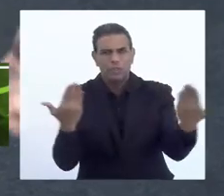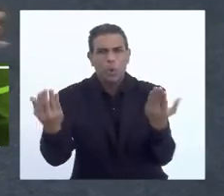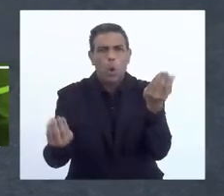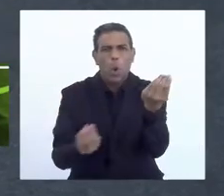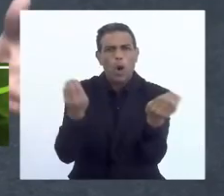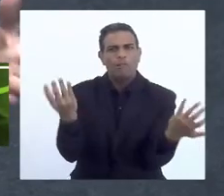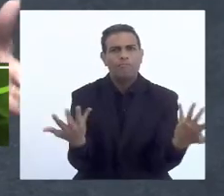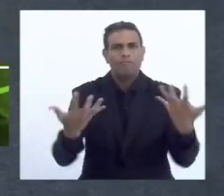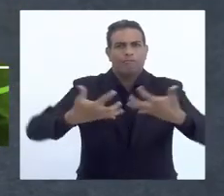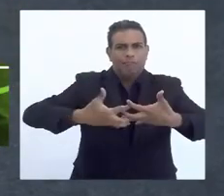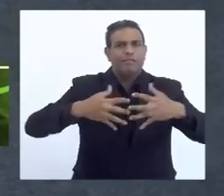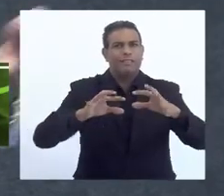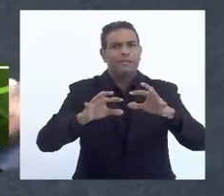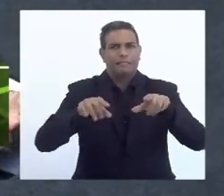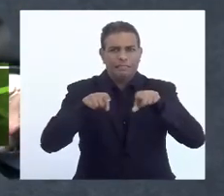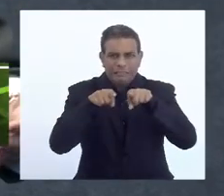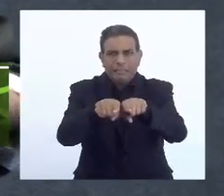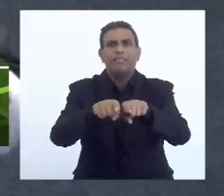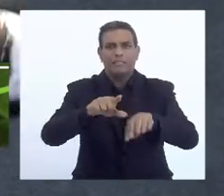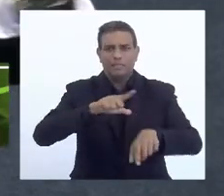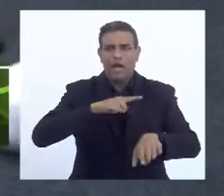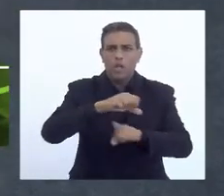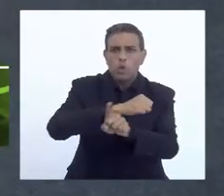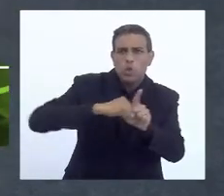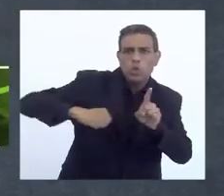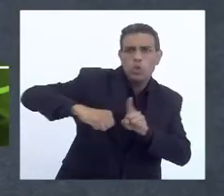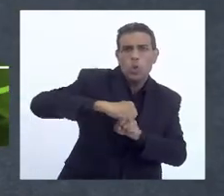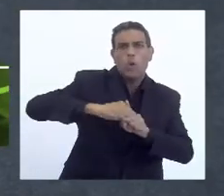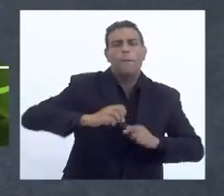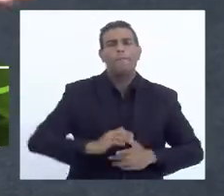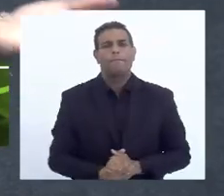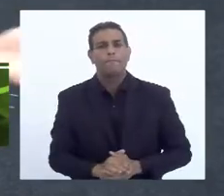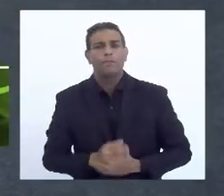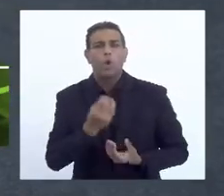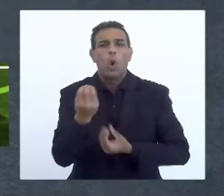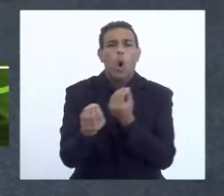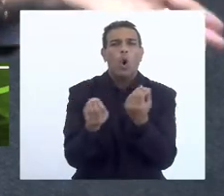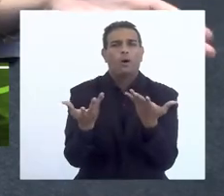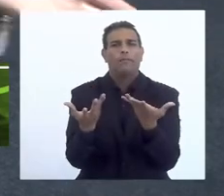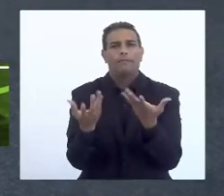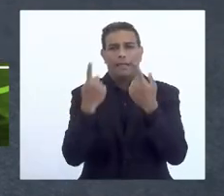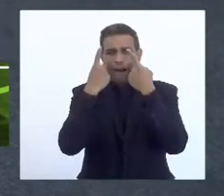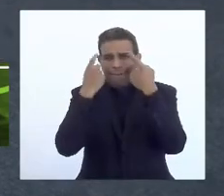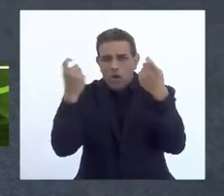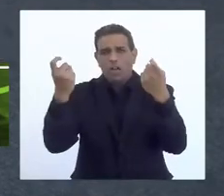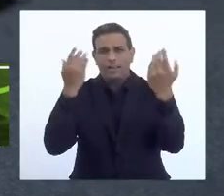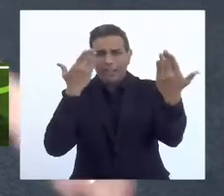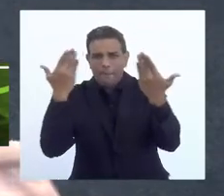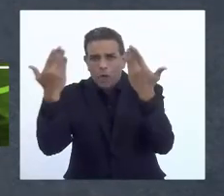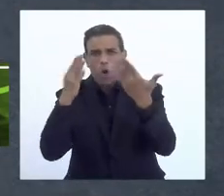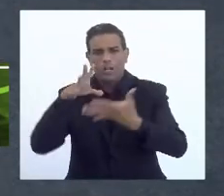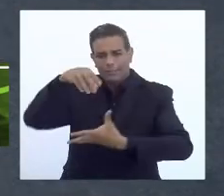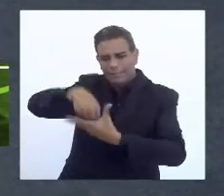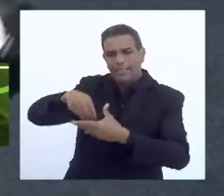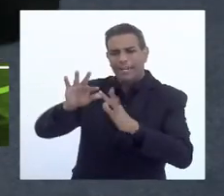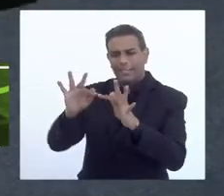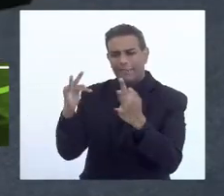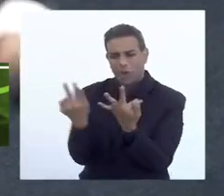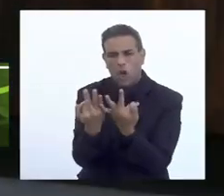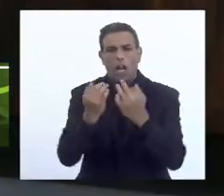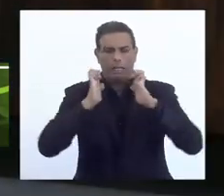violência intrafamiliar, que é cíclica e escalonada, porque começa com a violência psicológica,